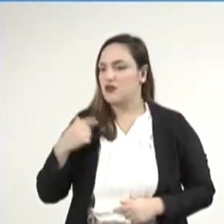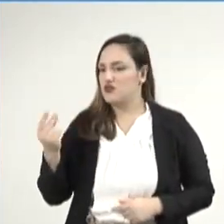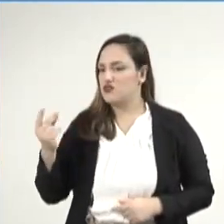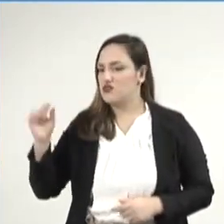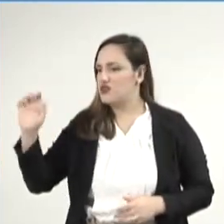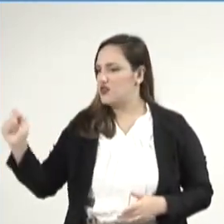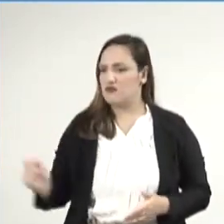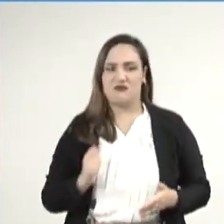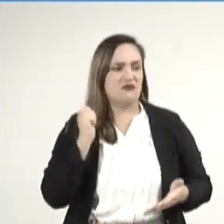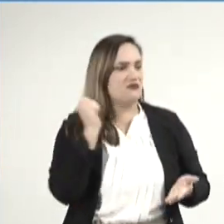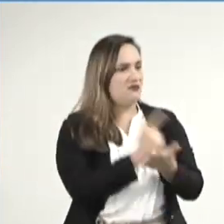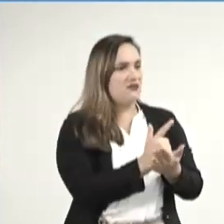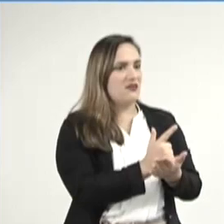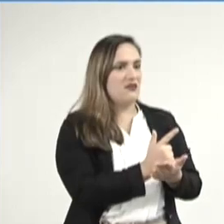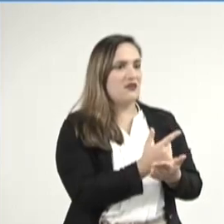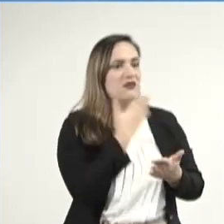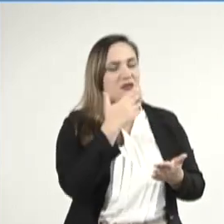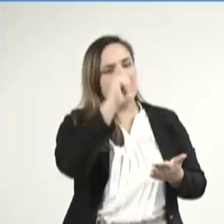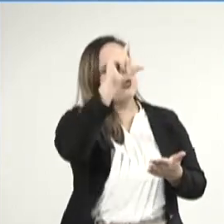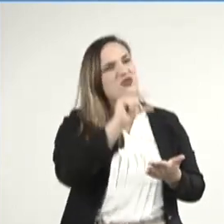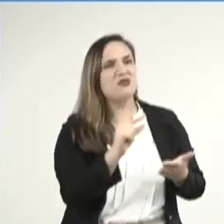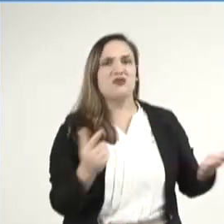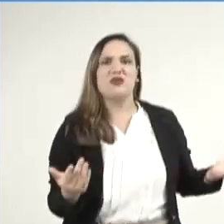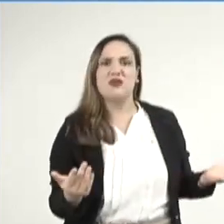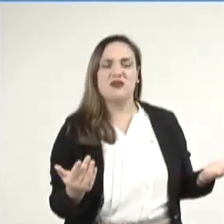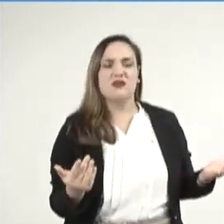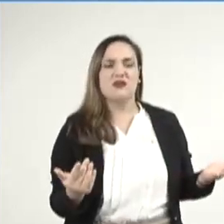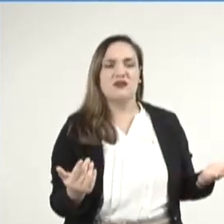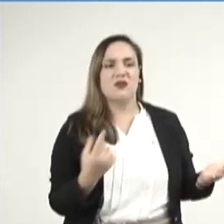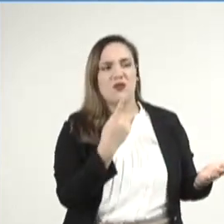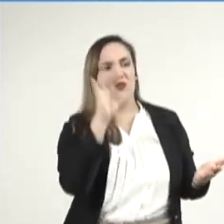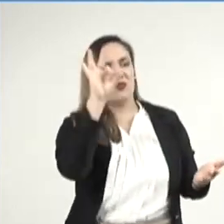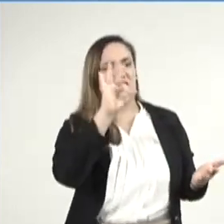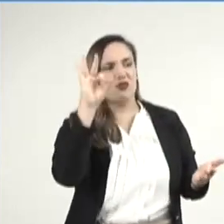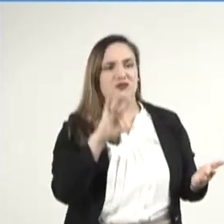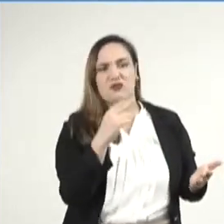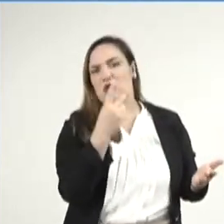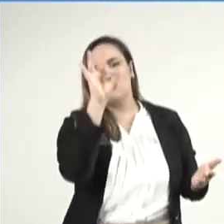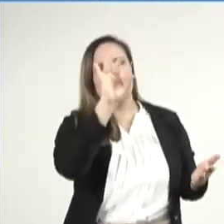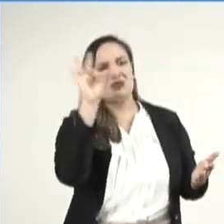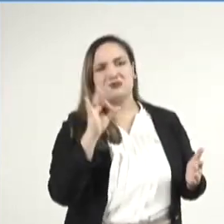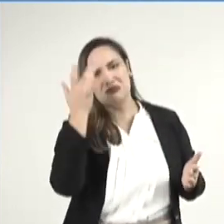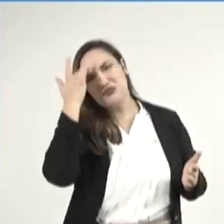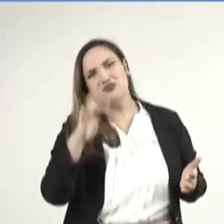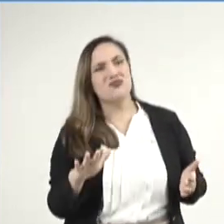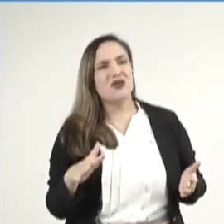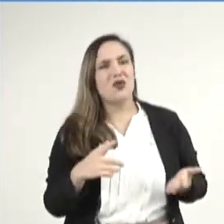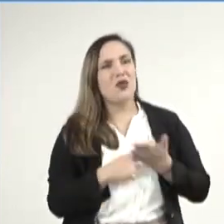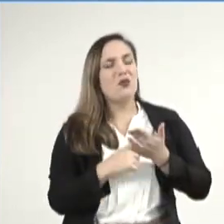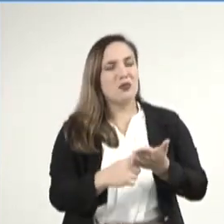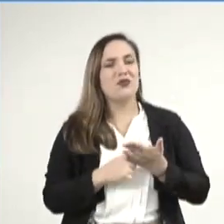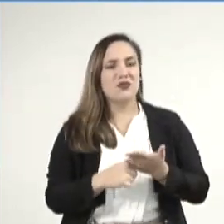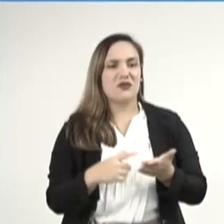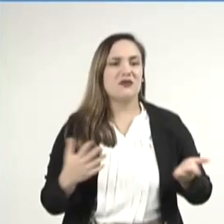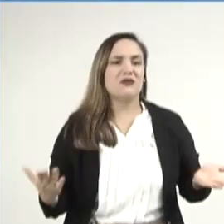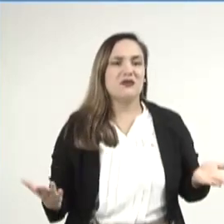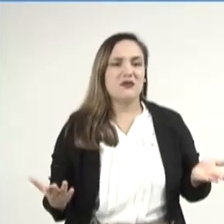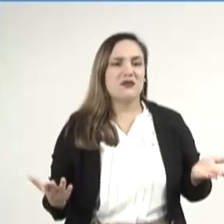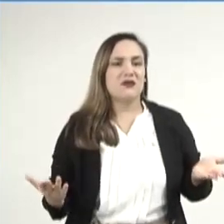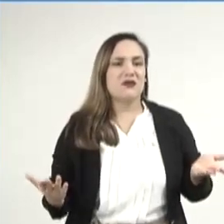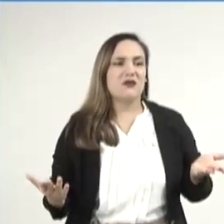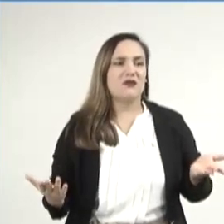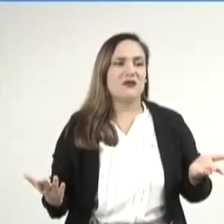dela, então, melhor eu descontar dela 1% ou 2%, chegar num acordo, porque isso